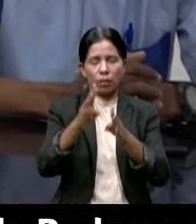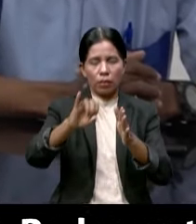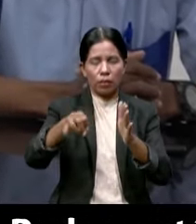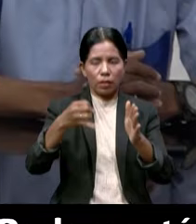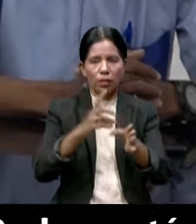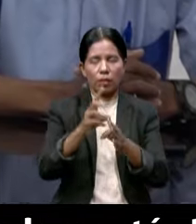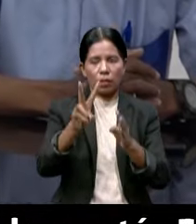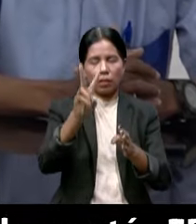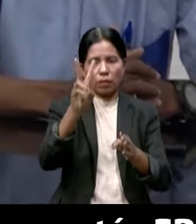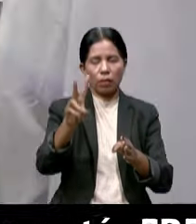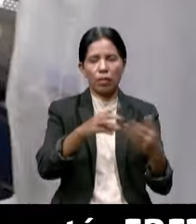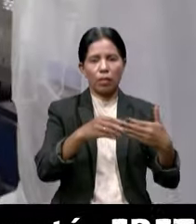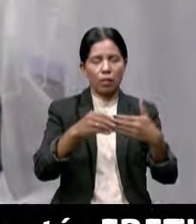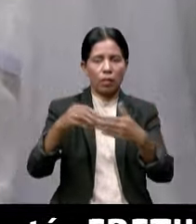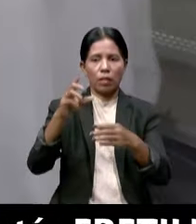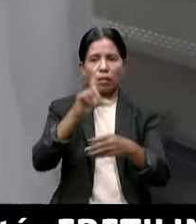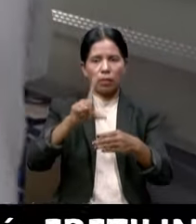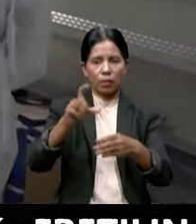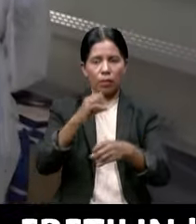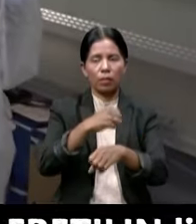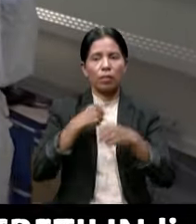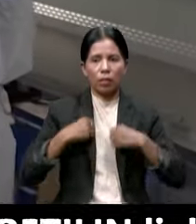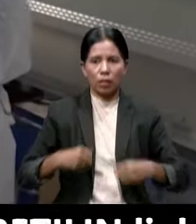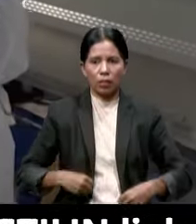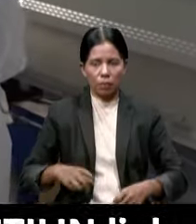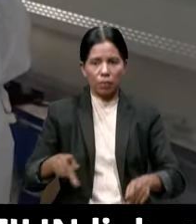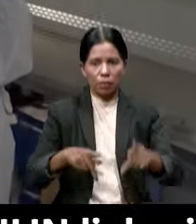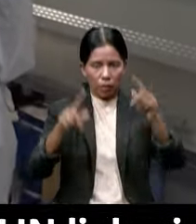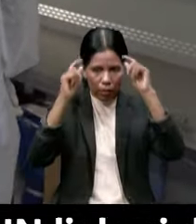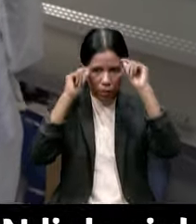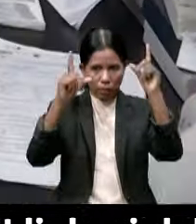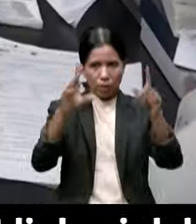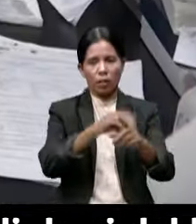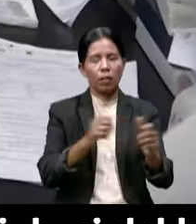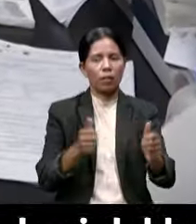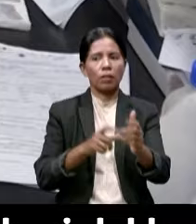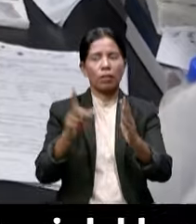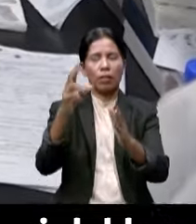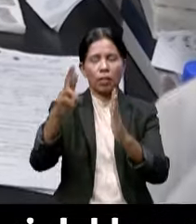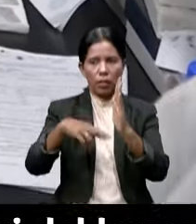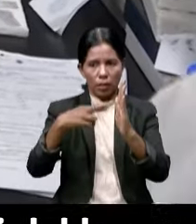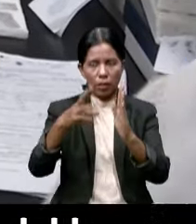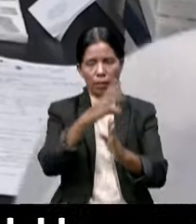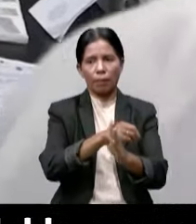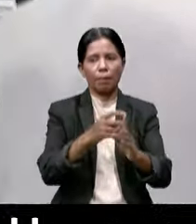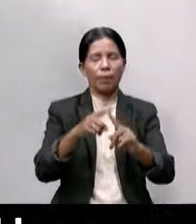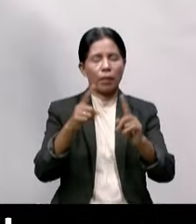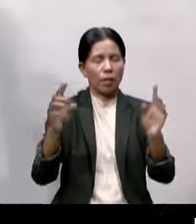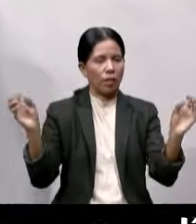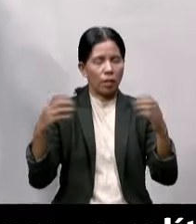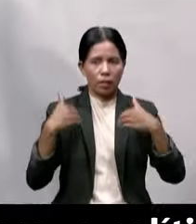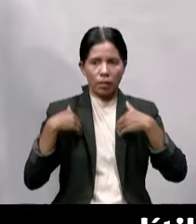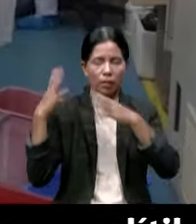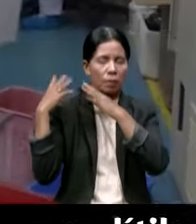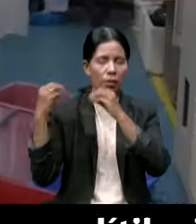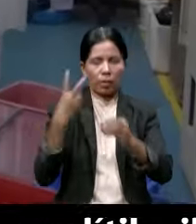na Inrua, a lidera Laboratório Saúde, Instituto Nacional de Saúde Pública Timor-Leste, la baseia de critérios de seleção por mérito, no la experiência